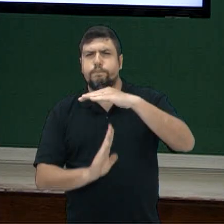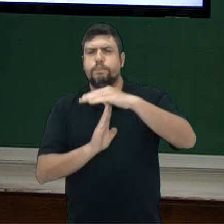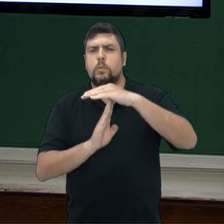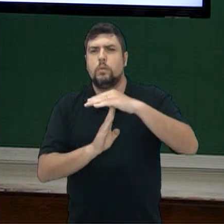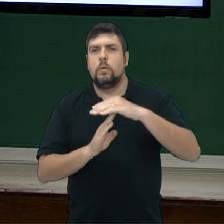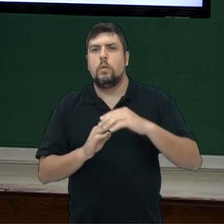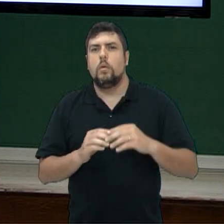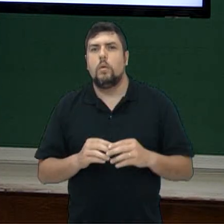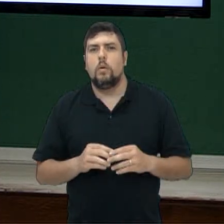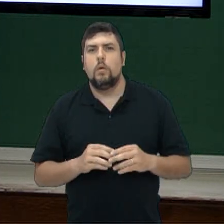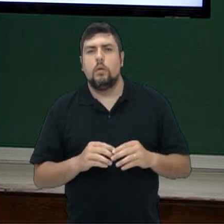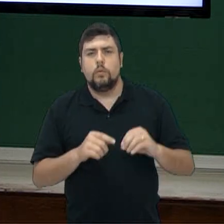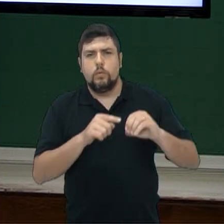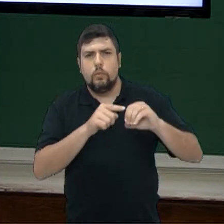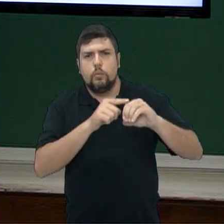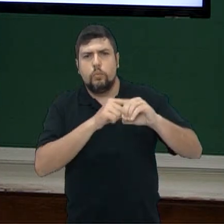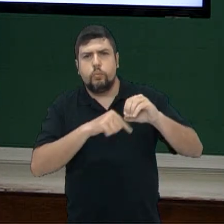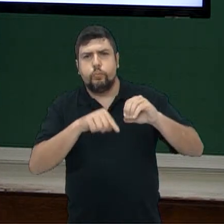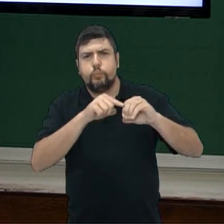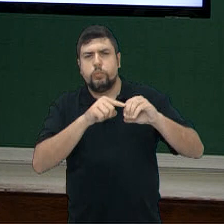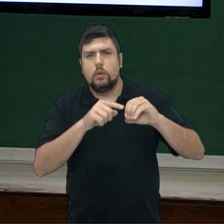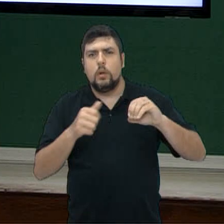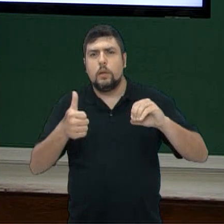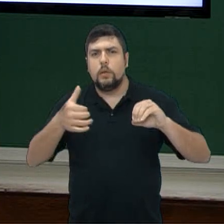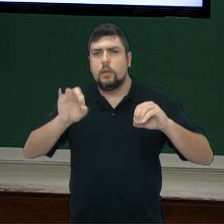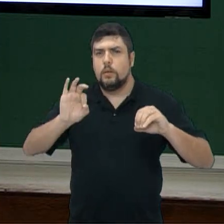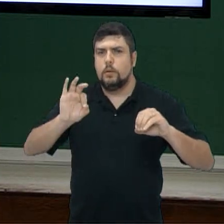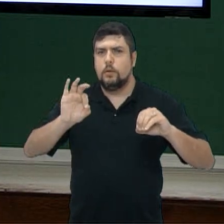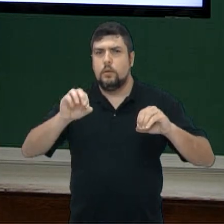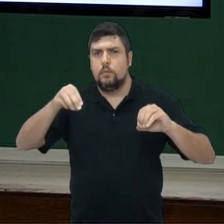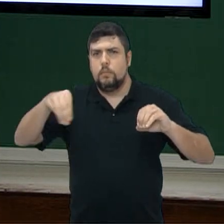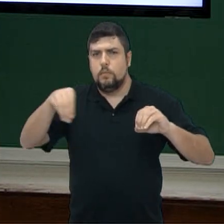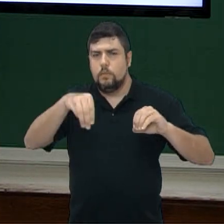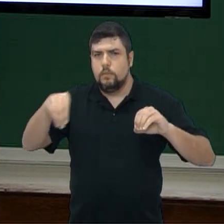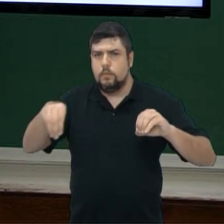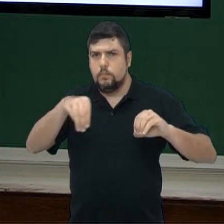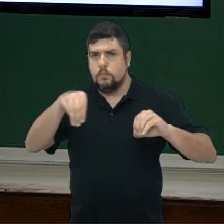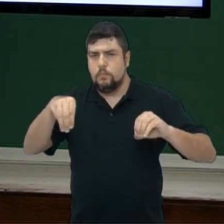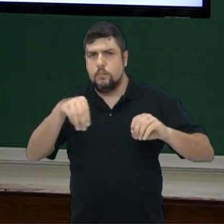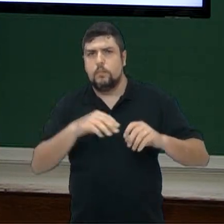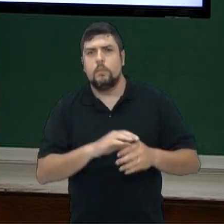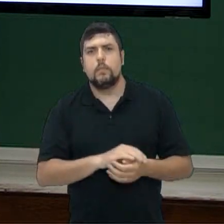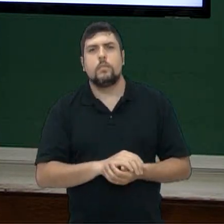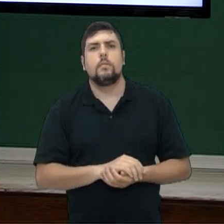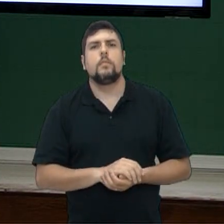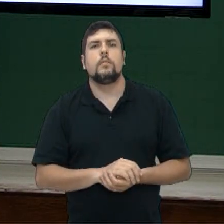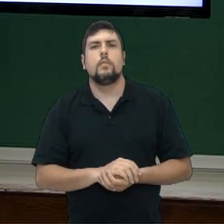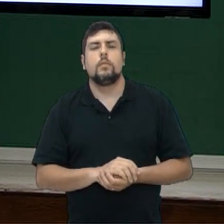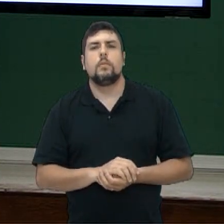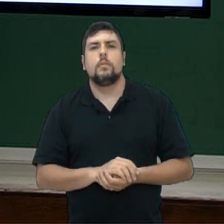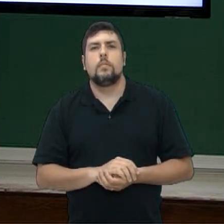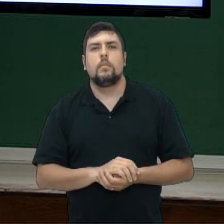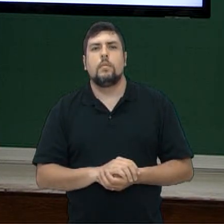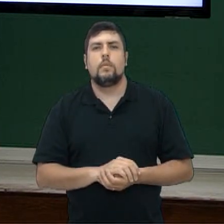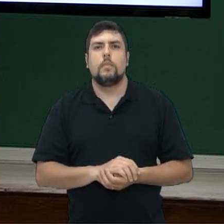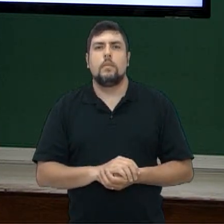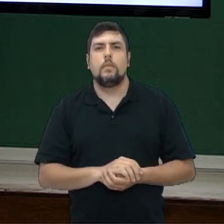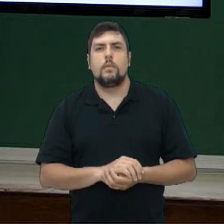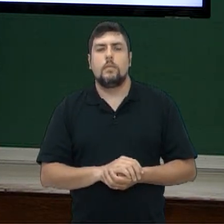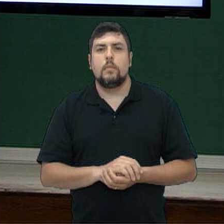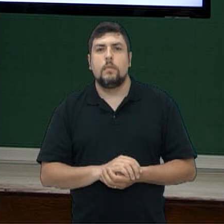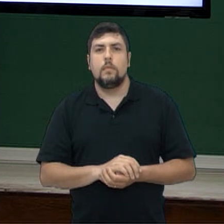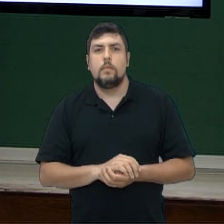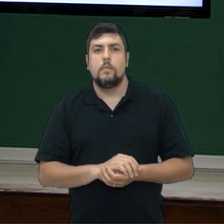suporte seria 10, né? 10 milímetros. Nos cabos, né,